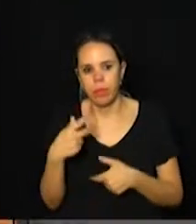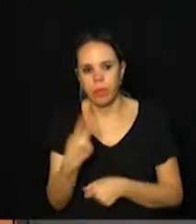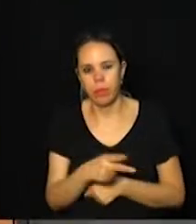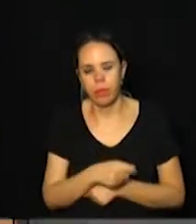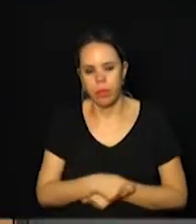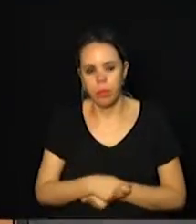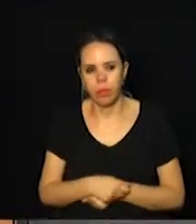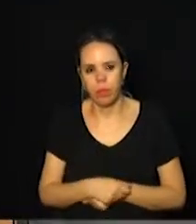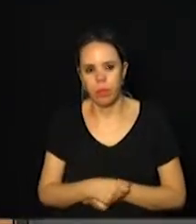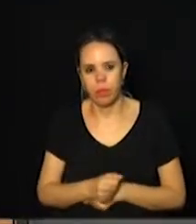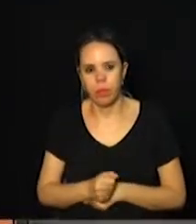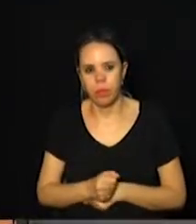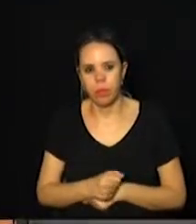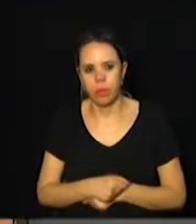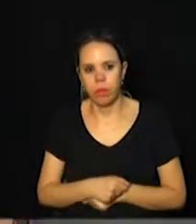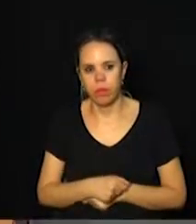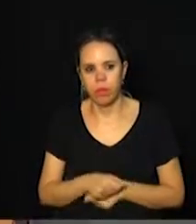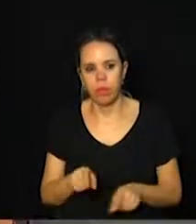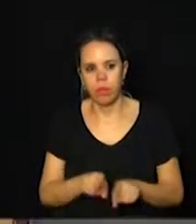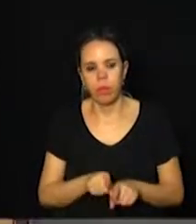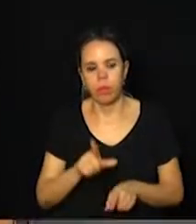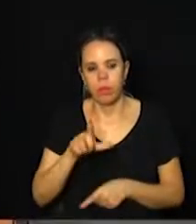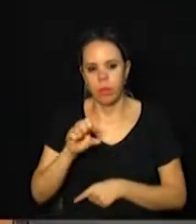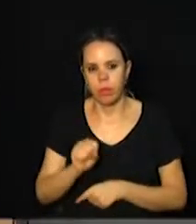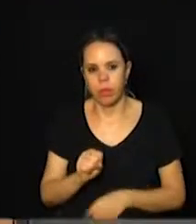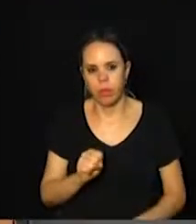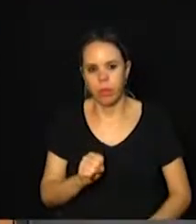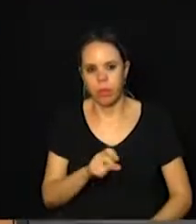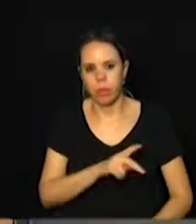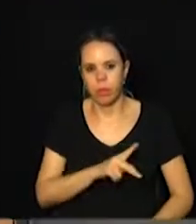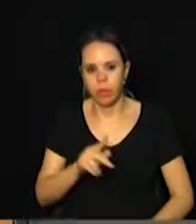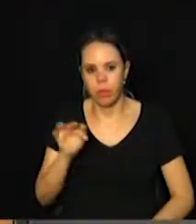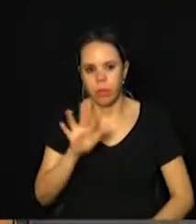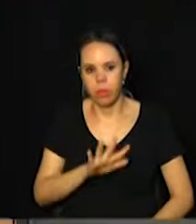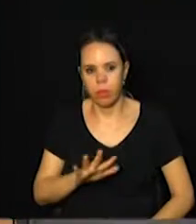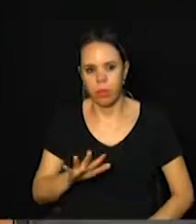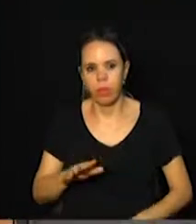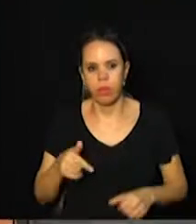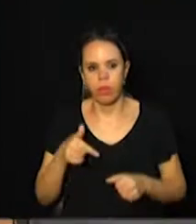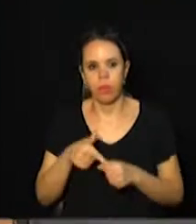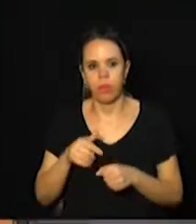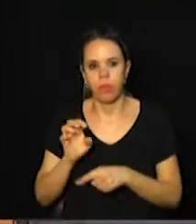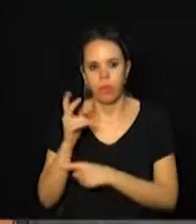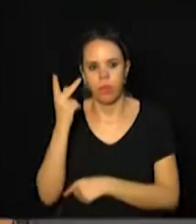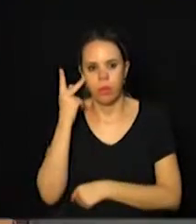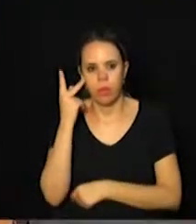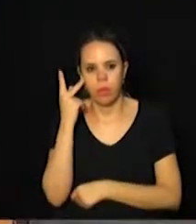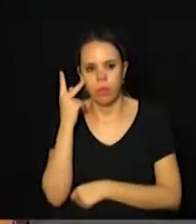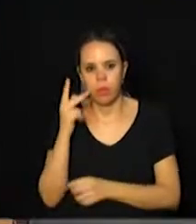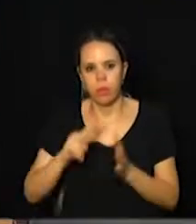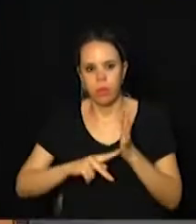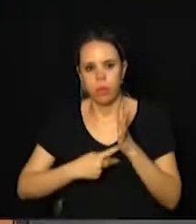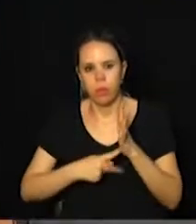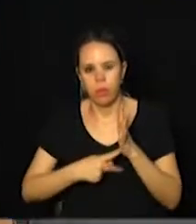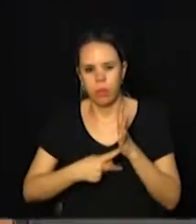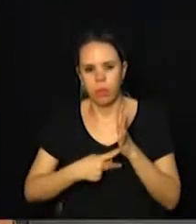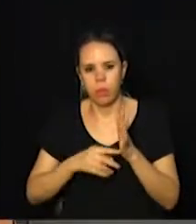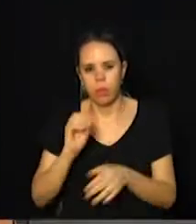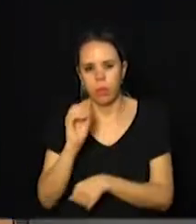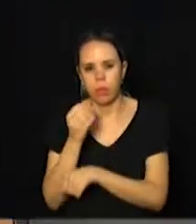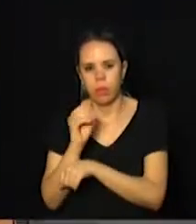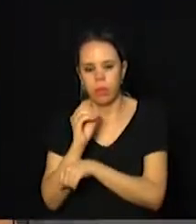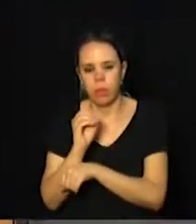dele também o Luís Arrais presidente da federação de frente do Estado de São Paulo do Sindicato de frentes de